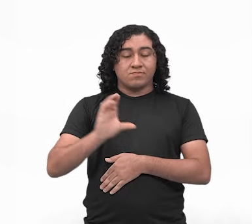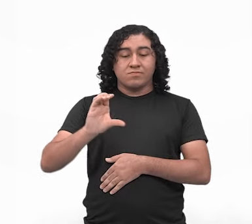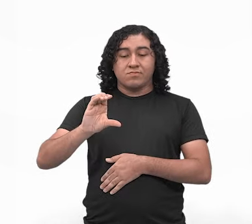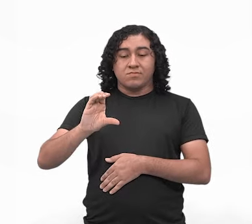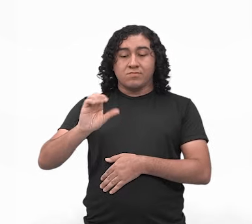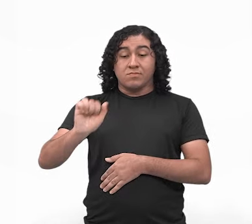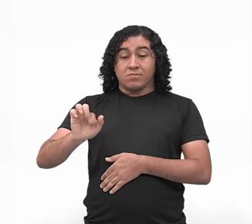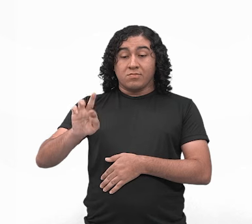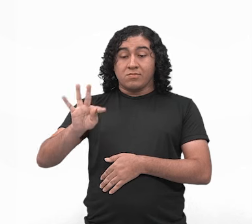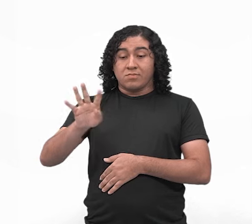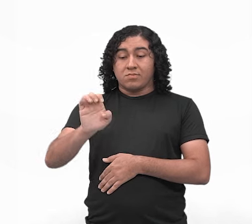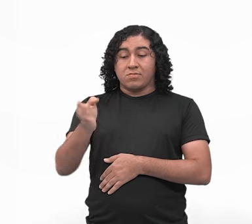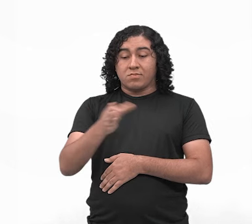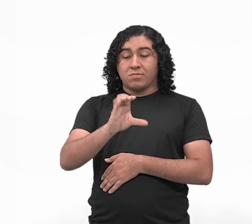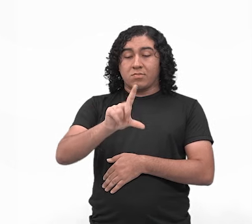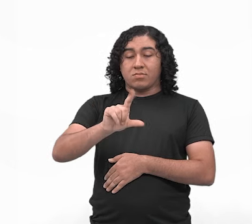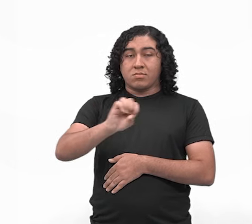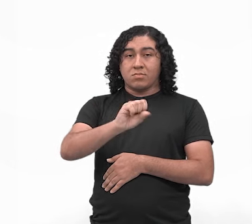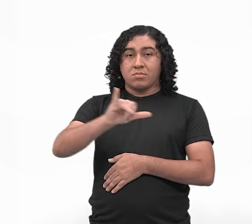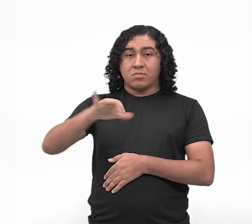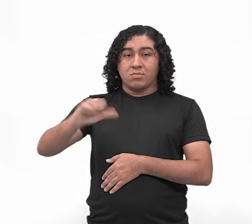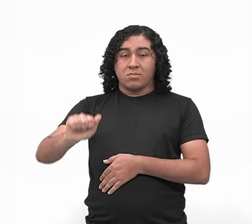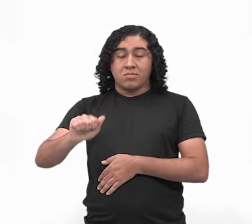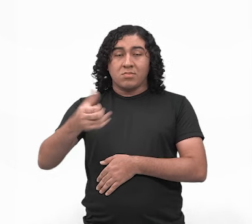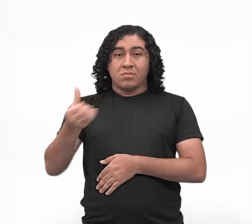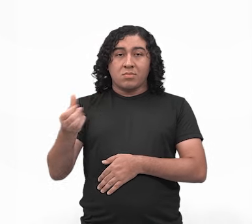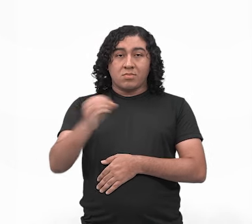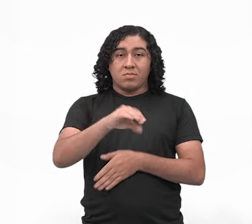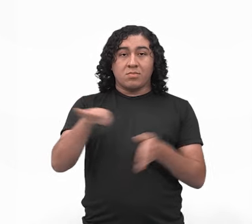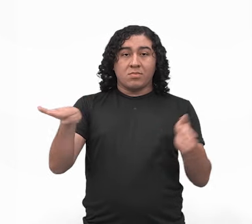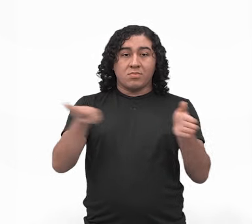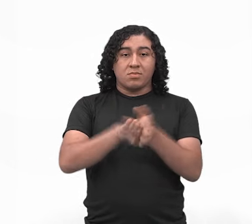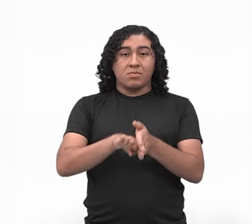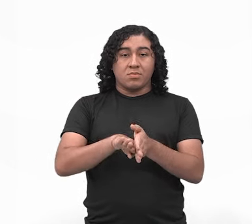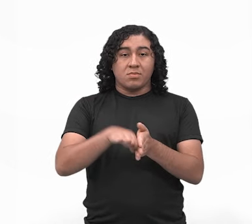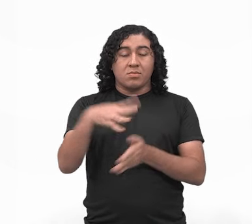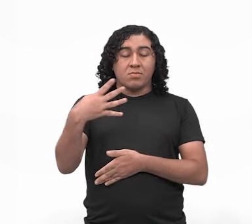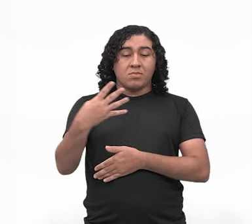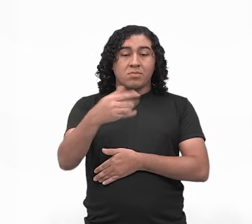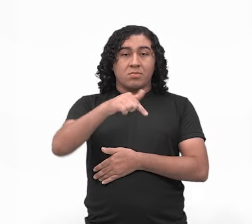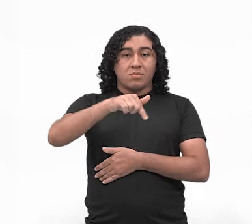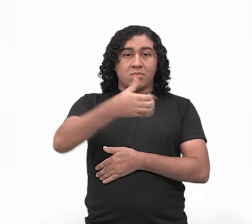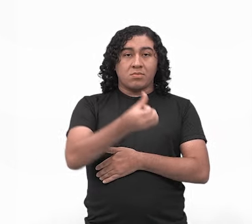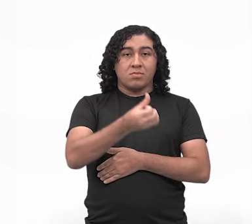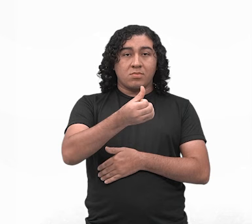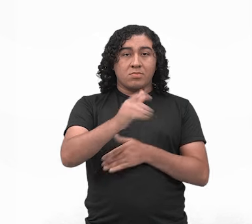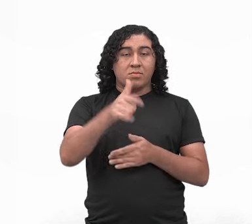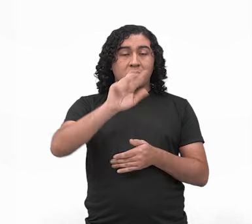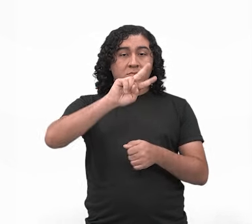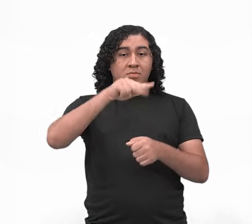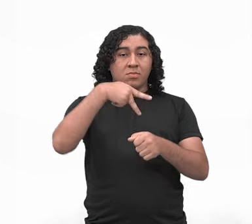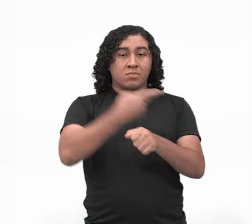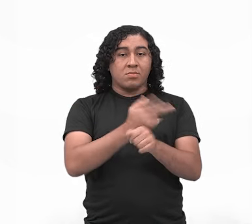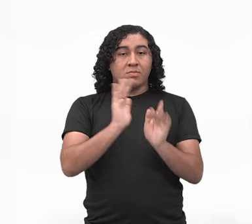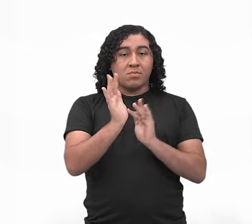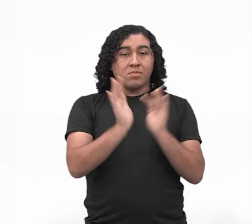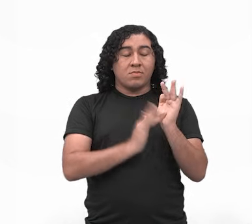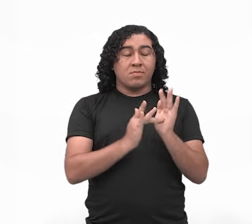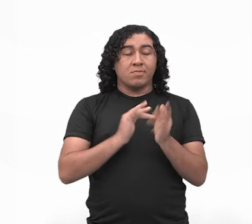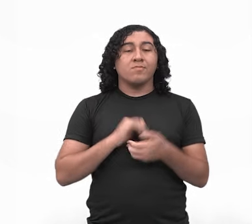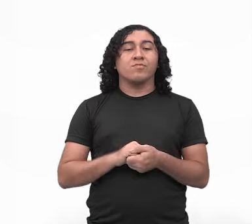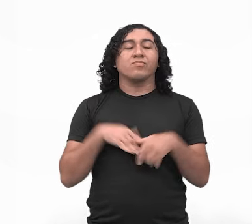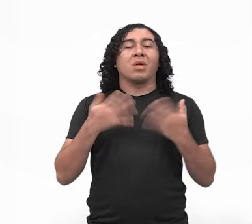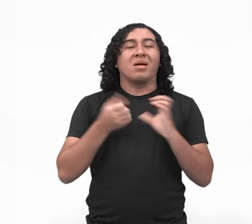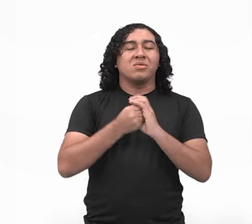aí, que vai de 600 anos, né, a 476 depois de Cristo. Quais eram essas características dessa